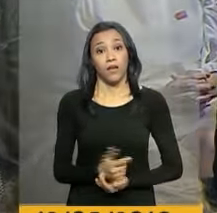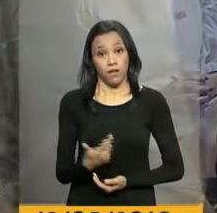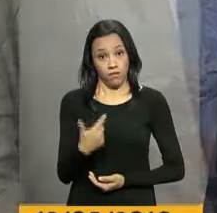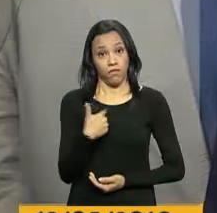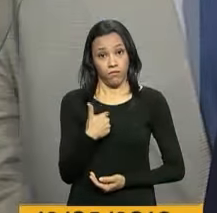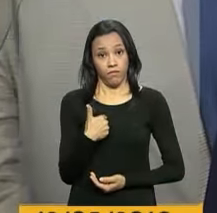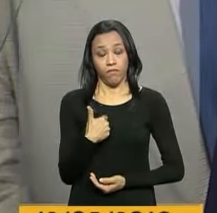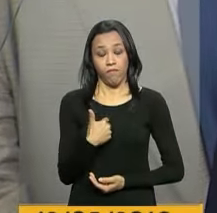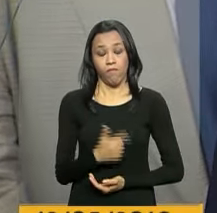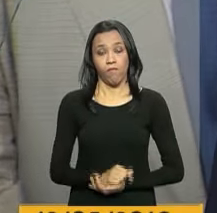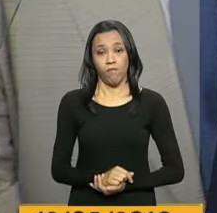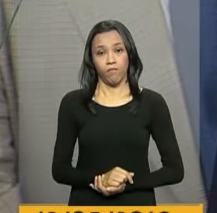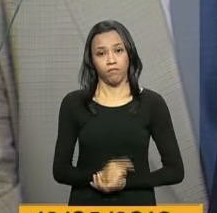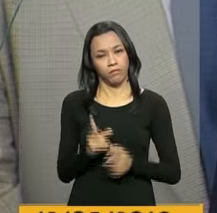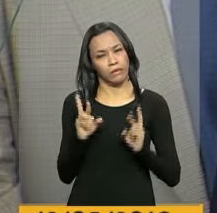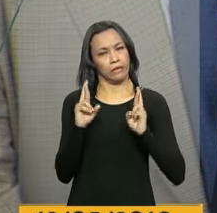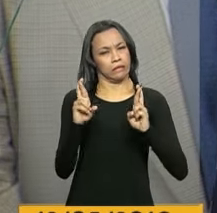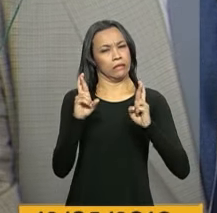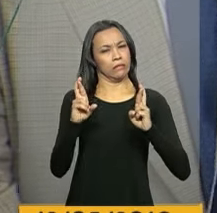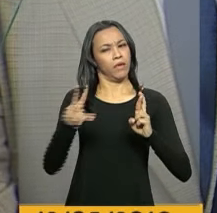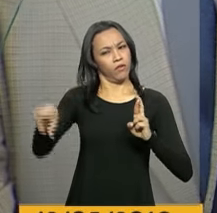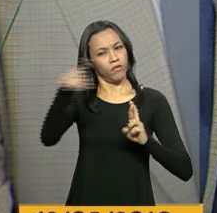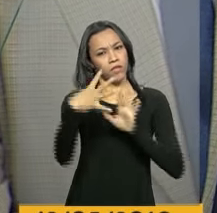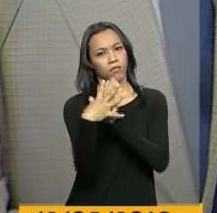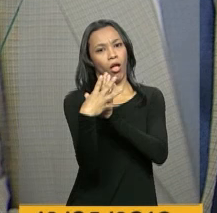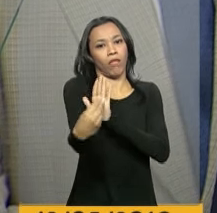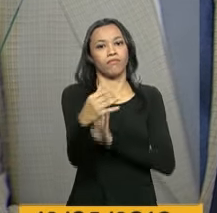Faço questão, e espero que sirva de exemplo,